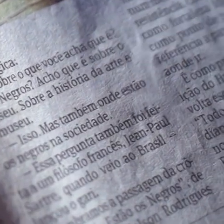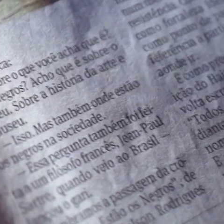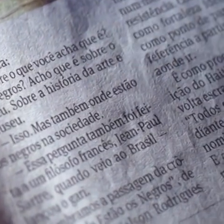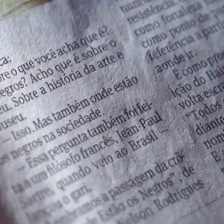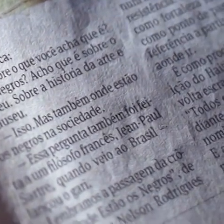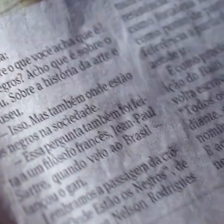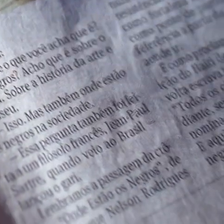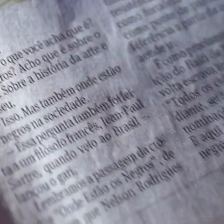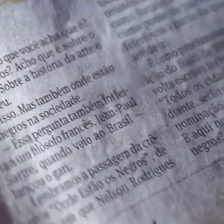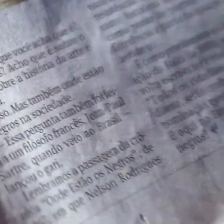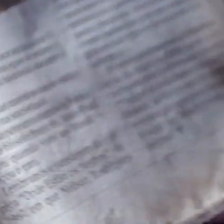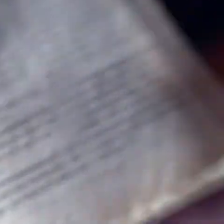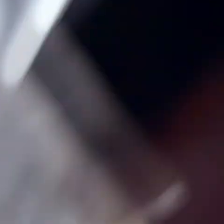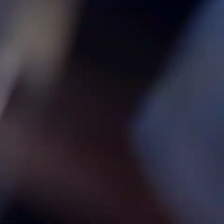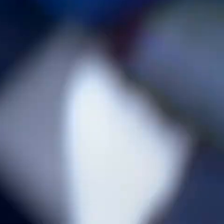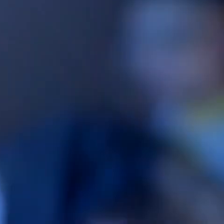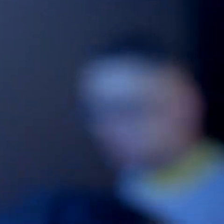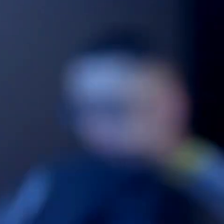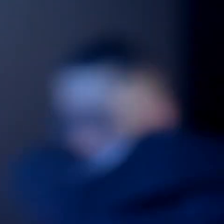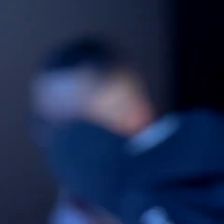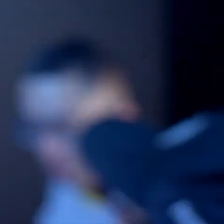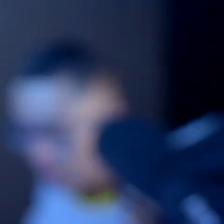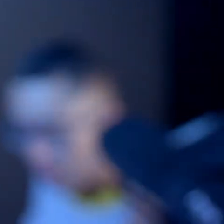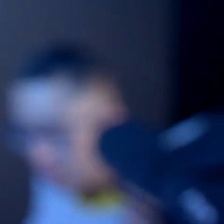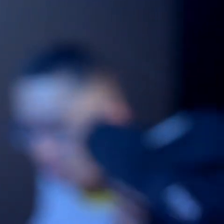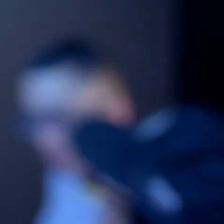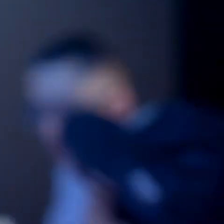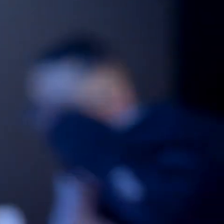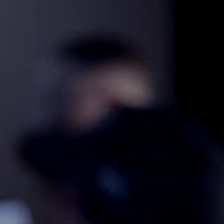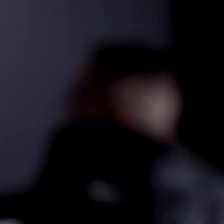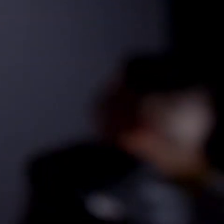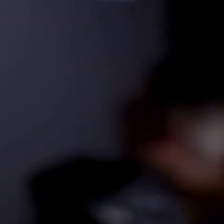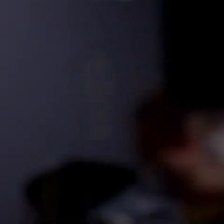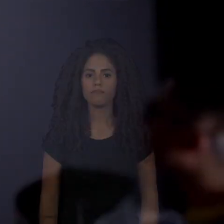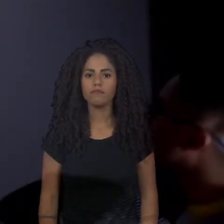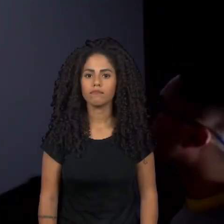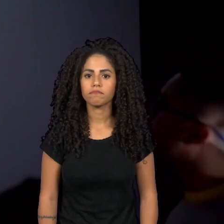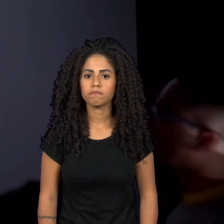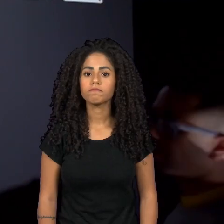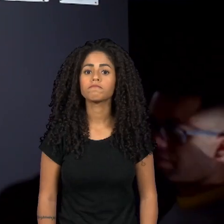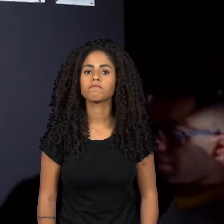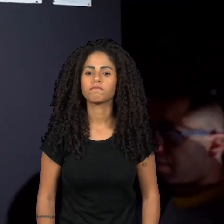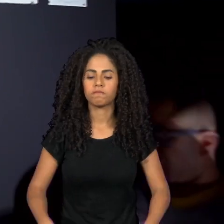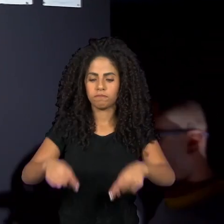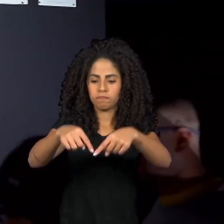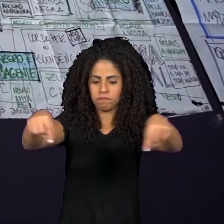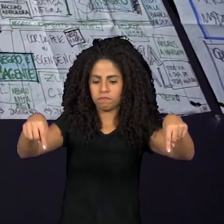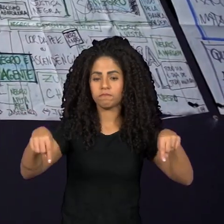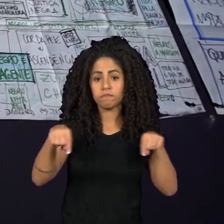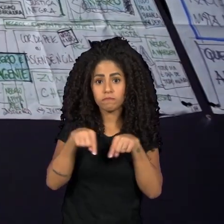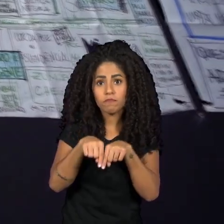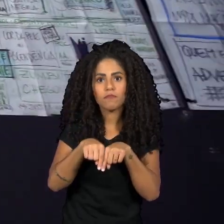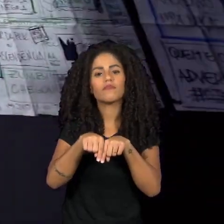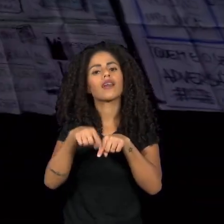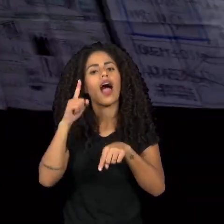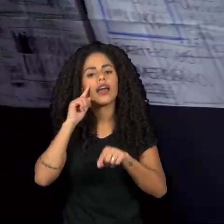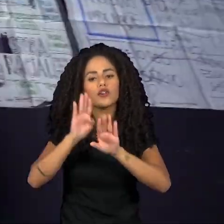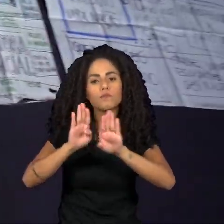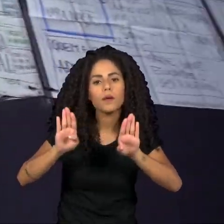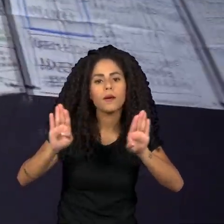You will not be able to plug in, turn on and cop out. Frente 3 de Fevereiro é um coletivo artístico que